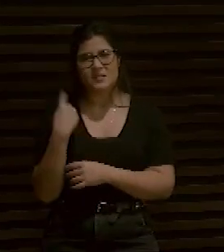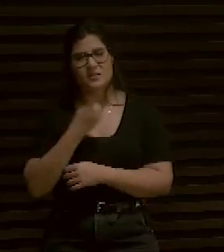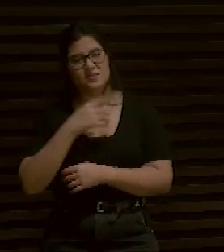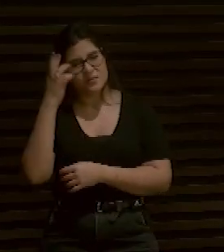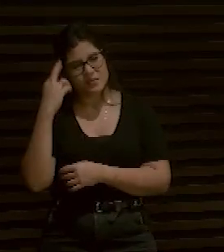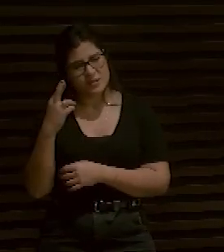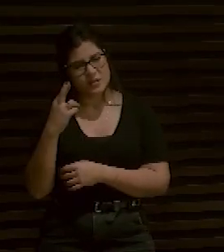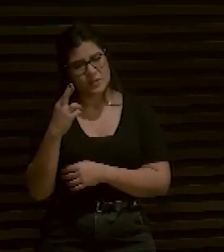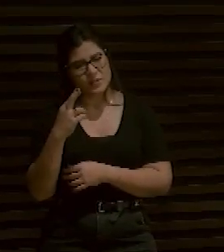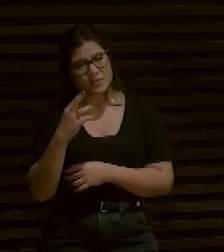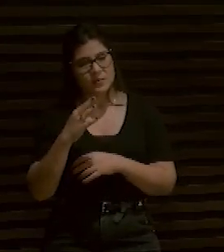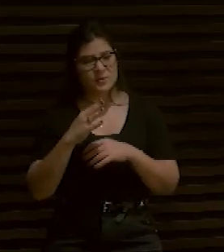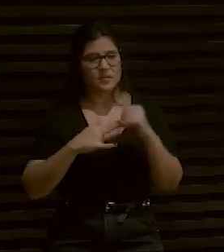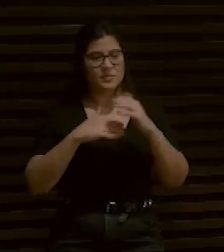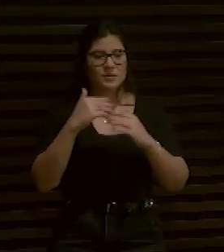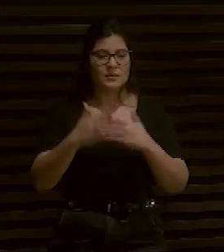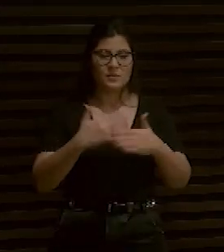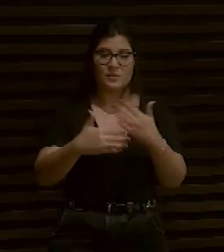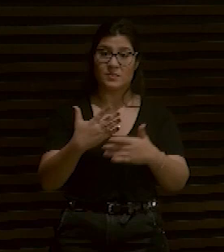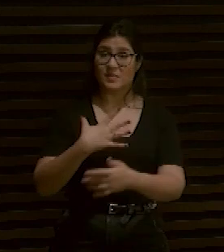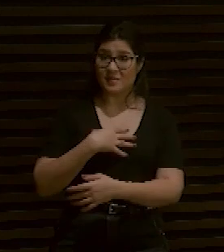progresso do seu filho, imagina o Senhor.